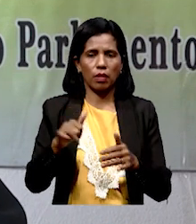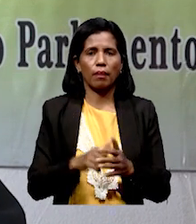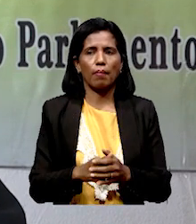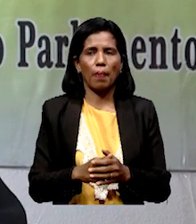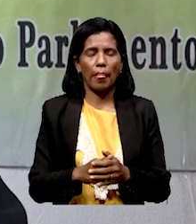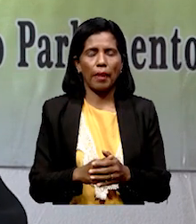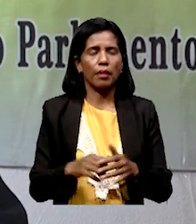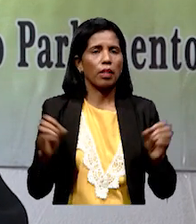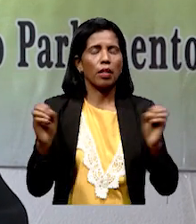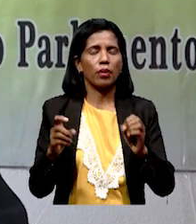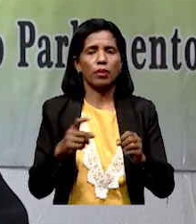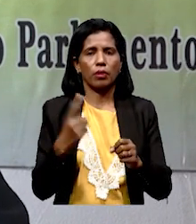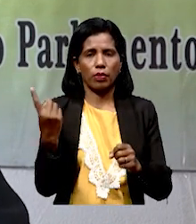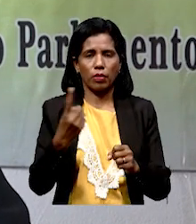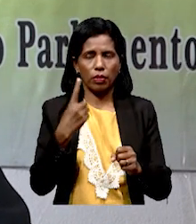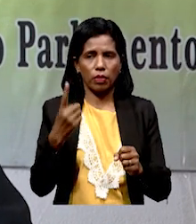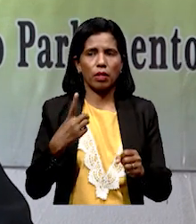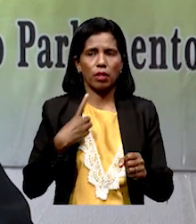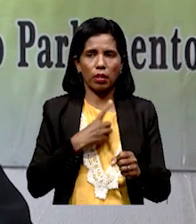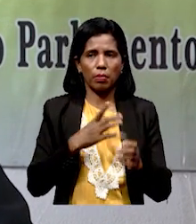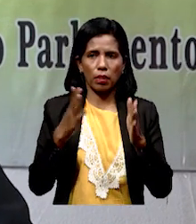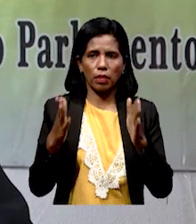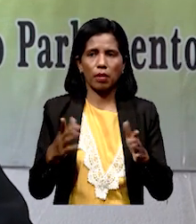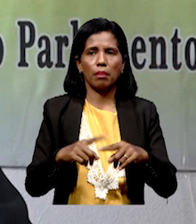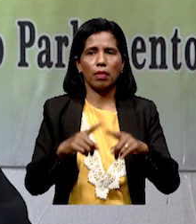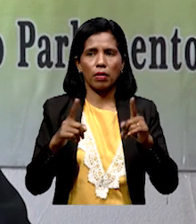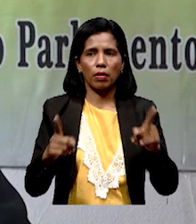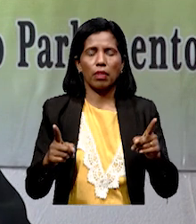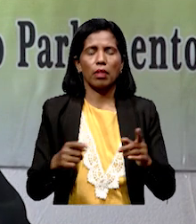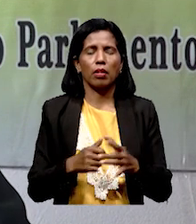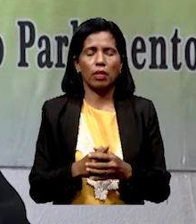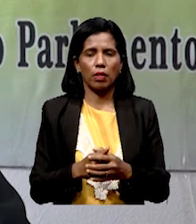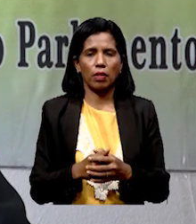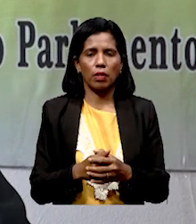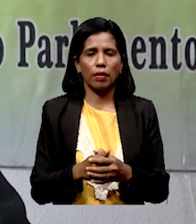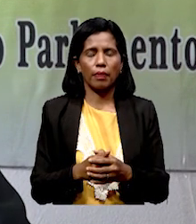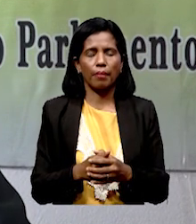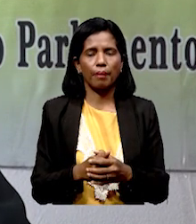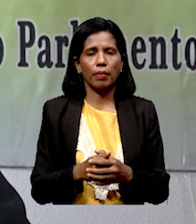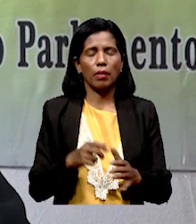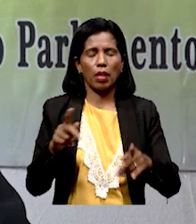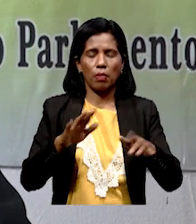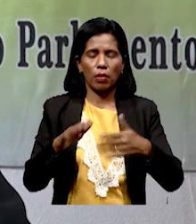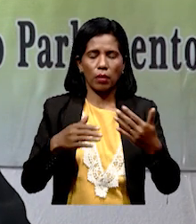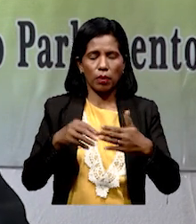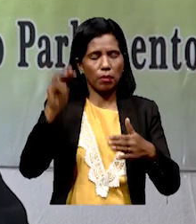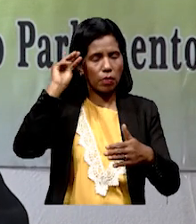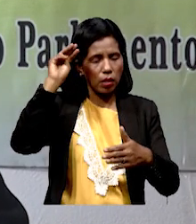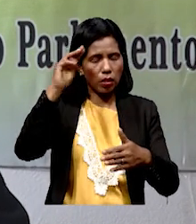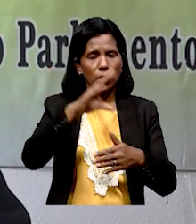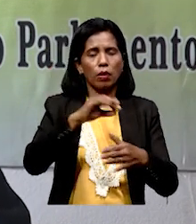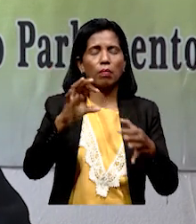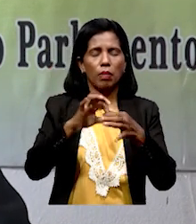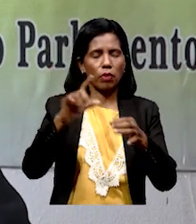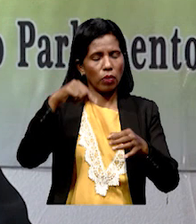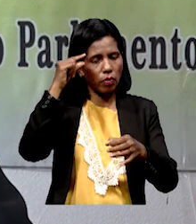lá hoje para deputado Sira, mas vamos para o senhor presidente da República. Senhor Primeiro-Ministro, membro do Governo Nacional, não mostro